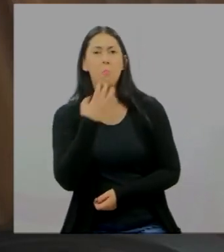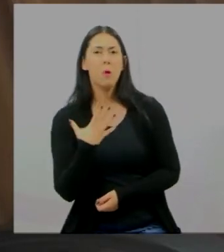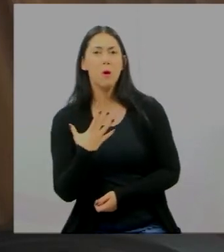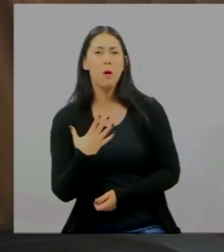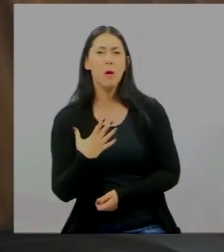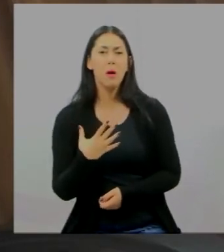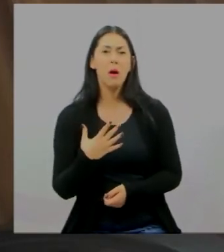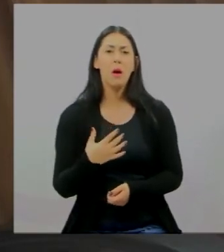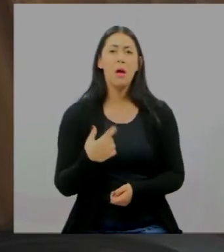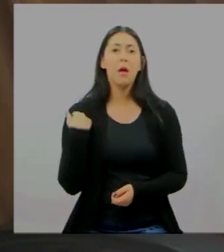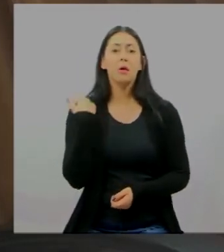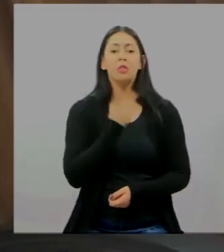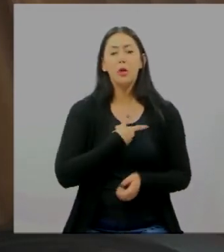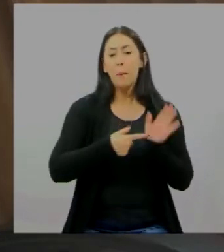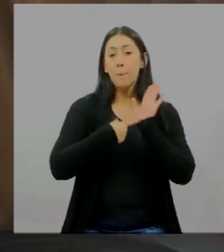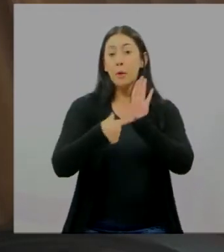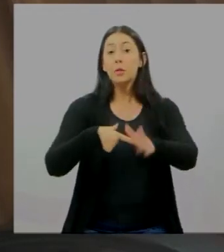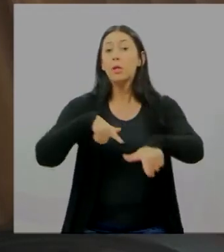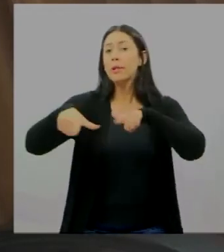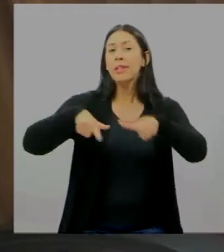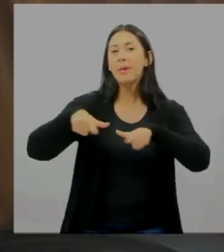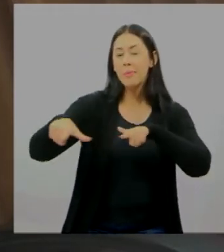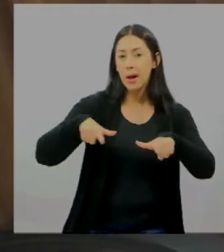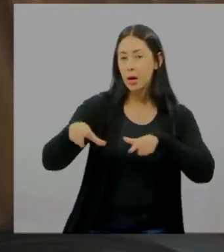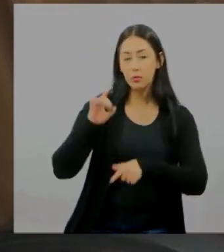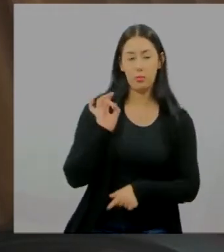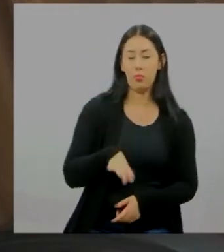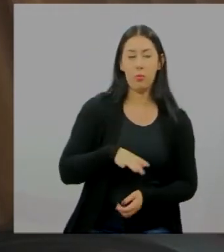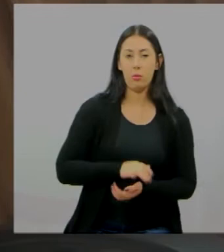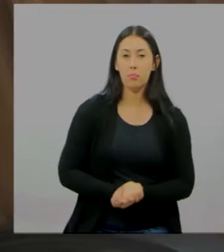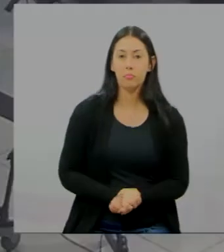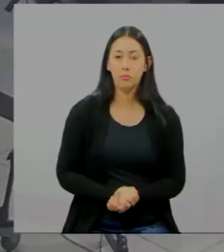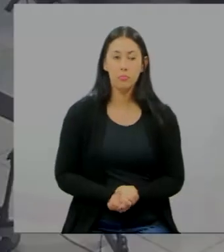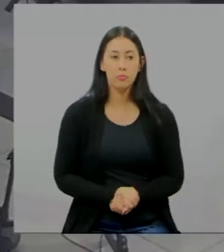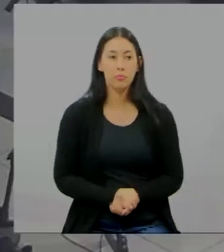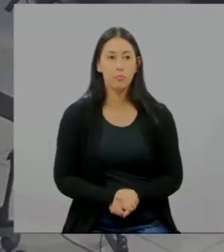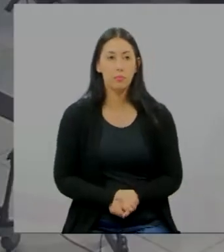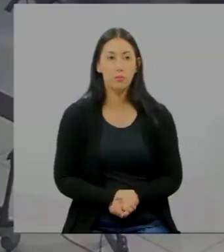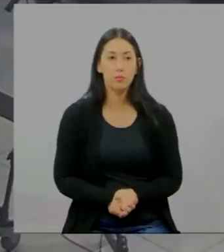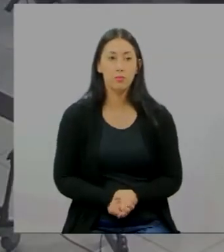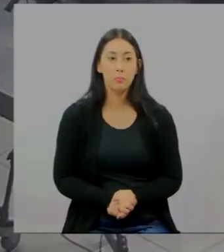mostrar o nosso trabalho, não as nossas intenções.